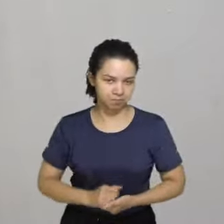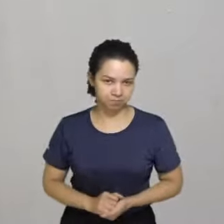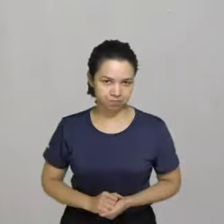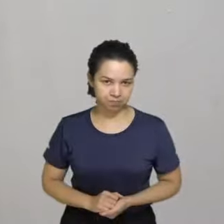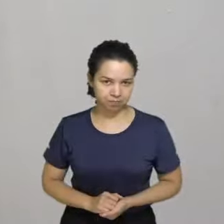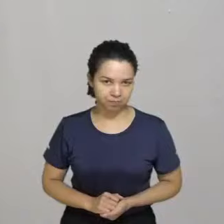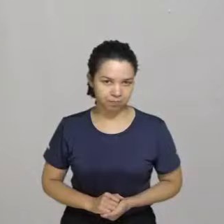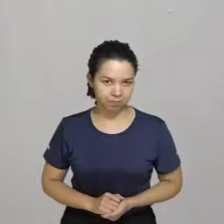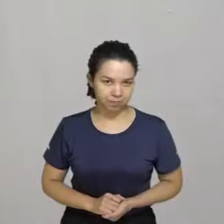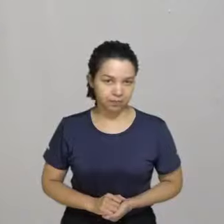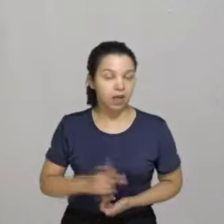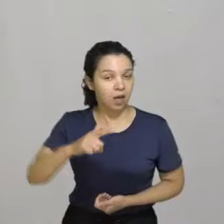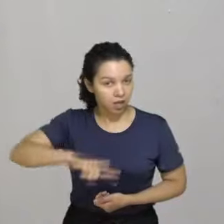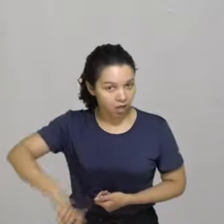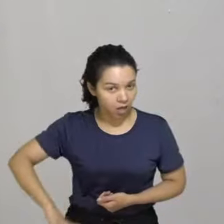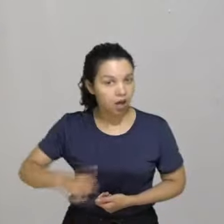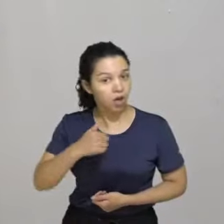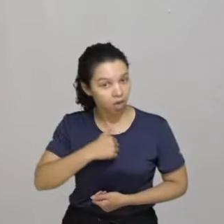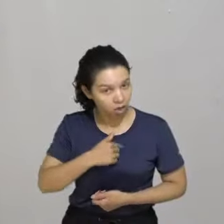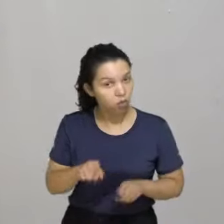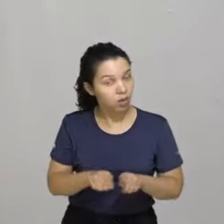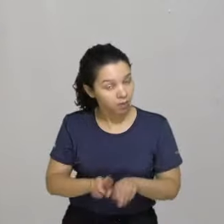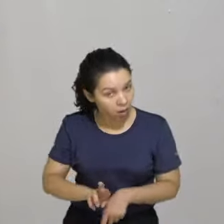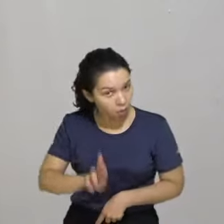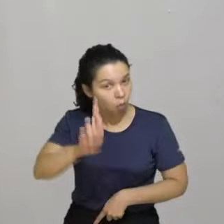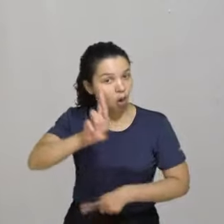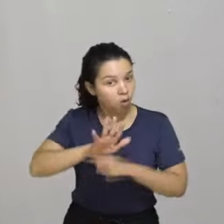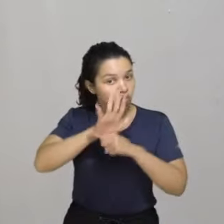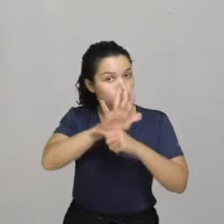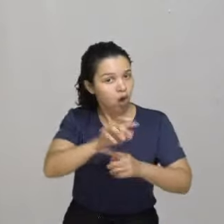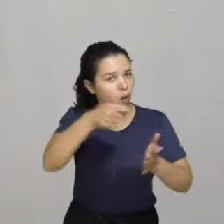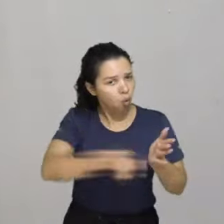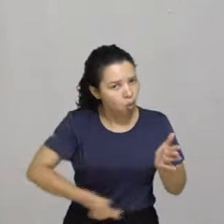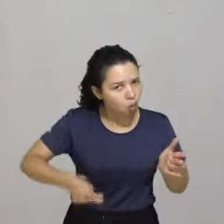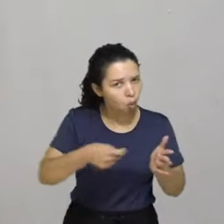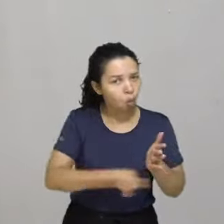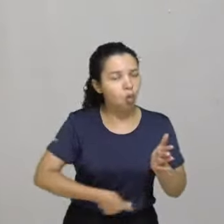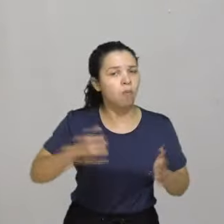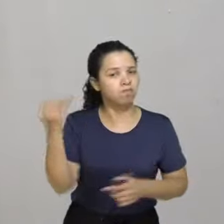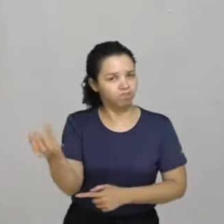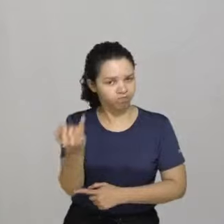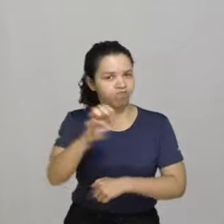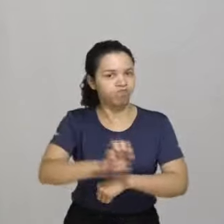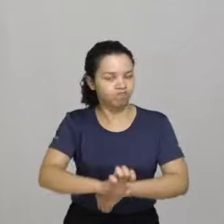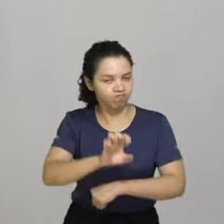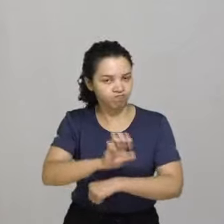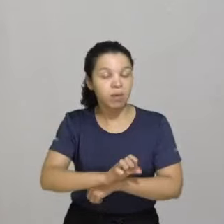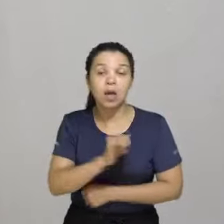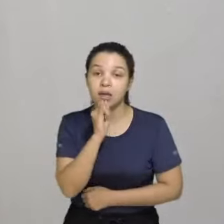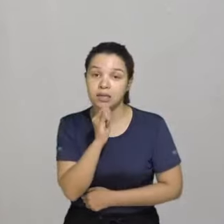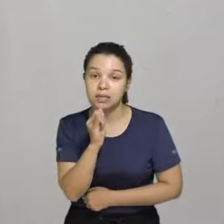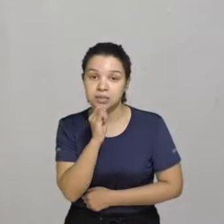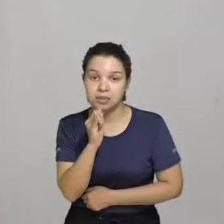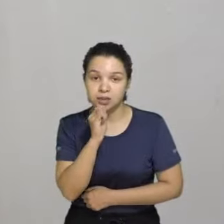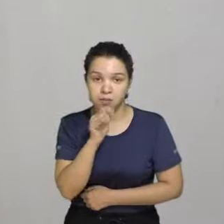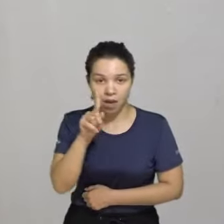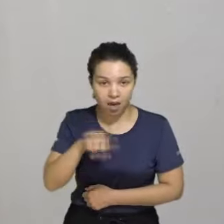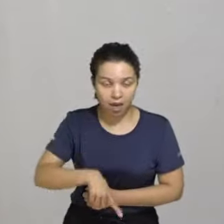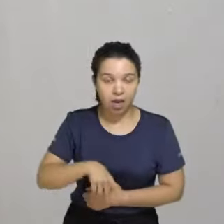disso, encabecei lutas importantes para o nosso Estado, como é o caso da reserva